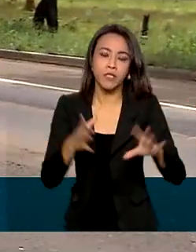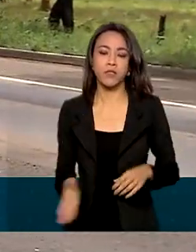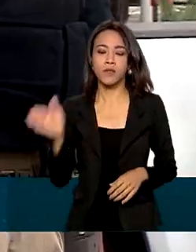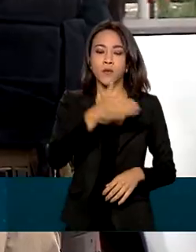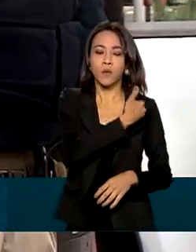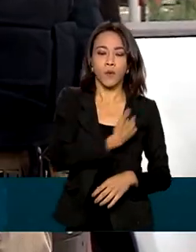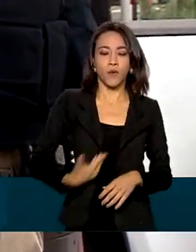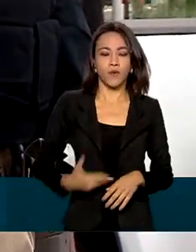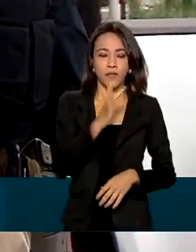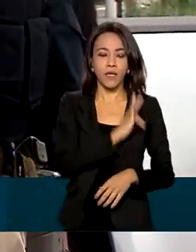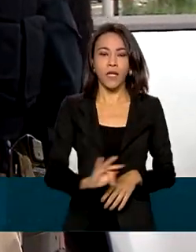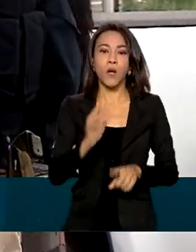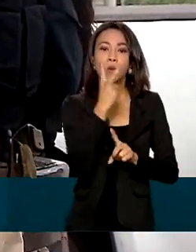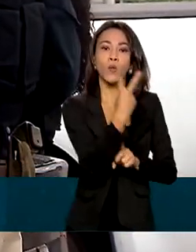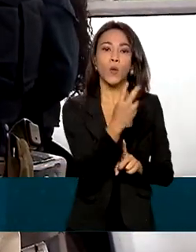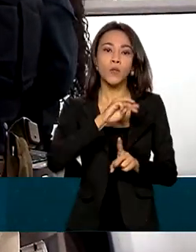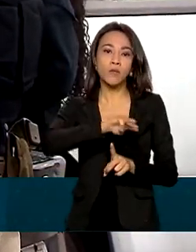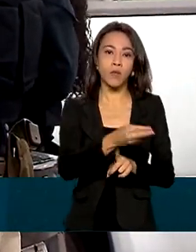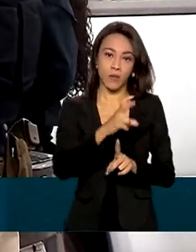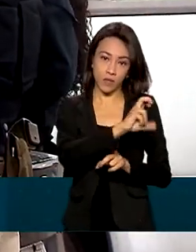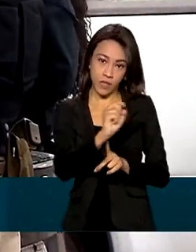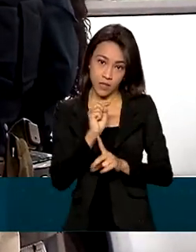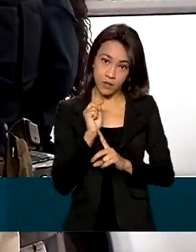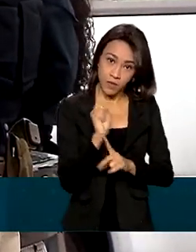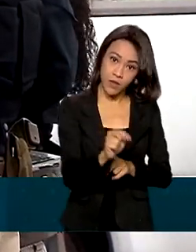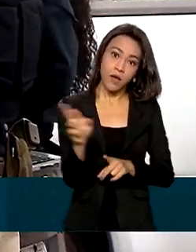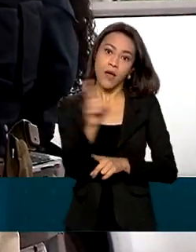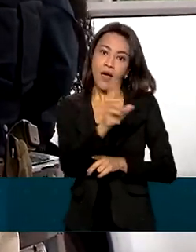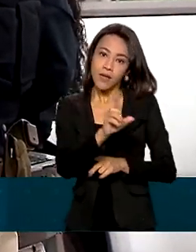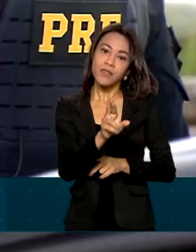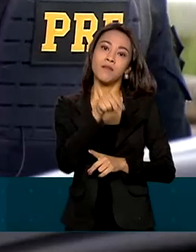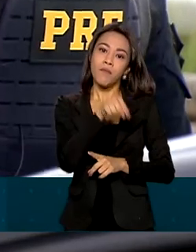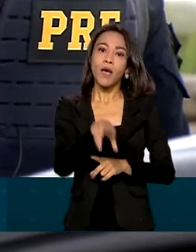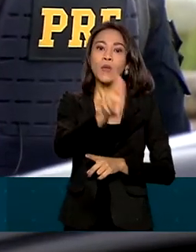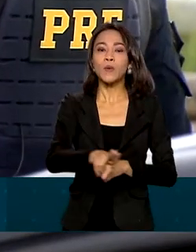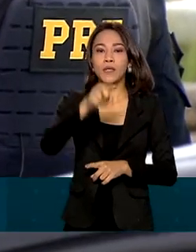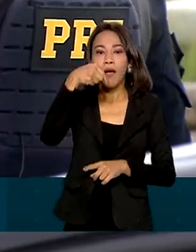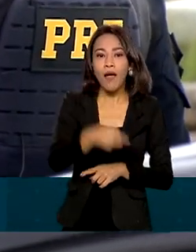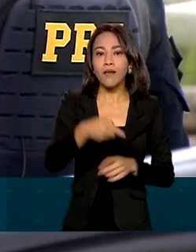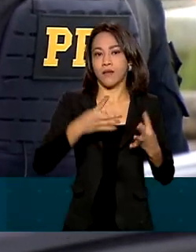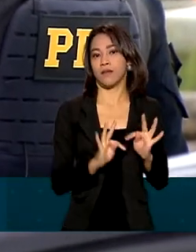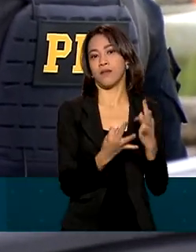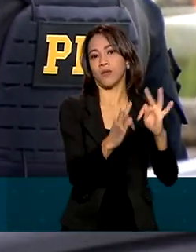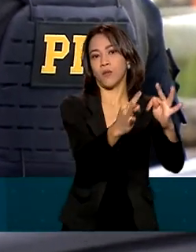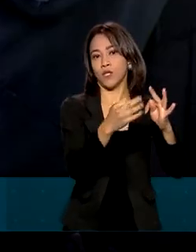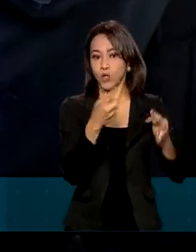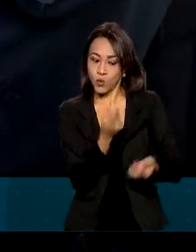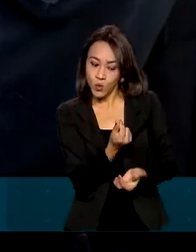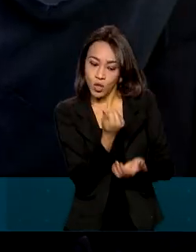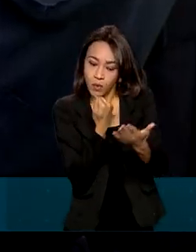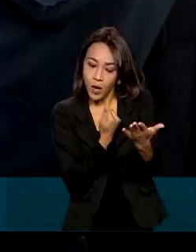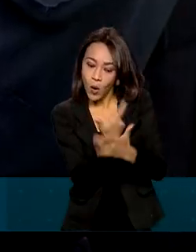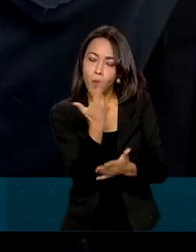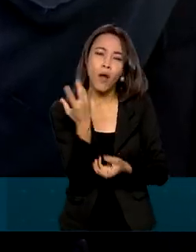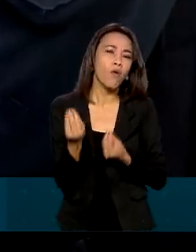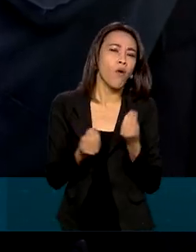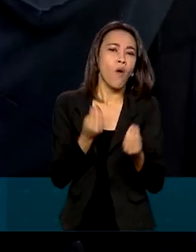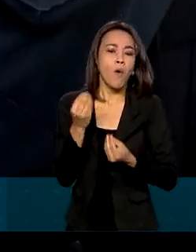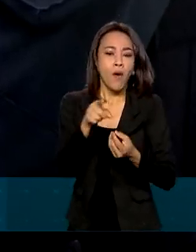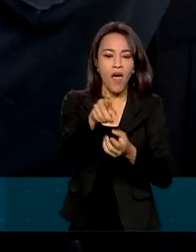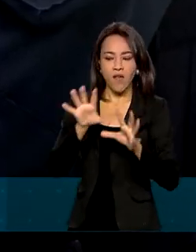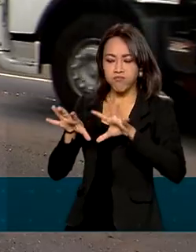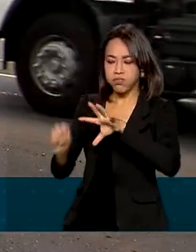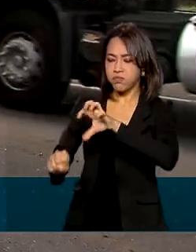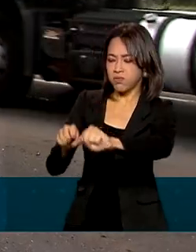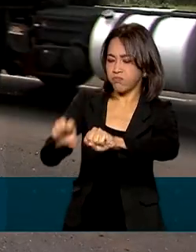12 milhões e meio de reais na implementação da tecnologia o dinheiro para compra virar da venda dos bens